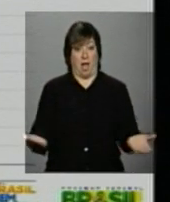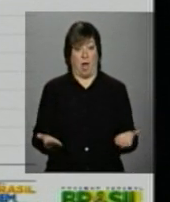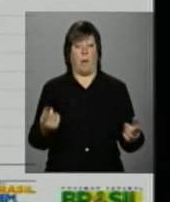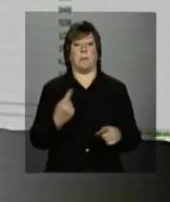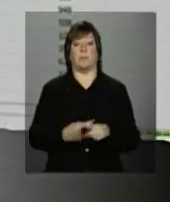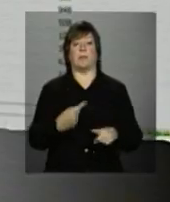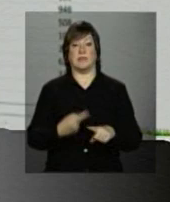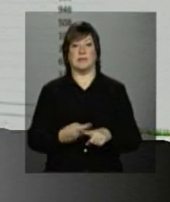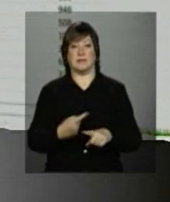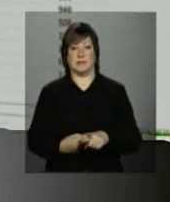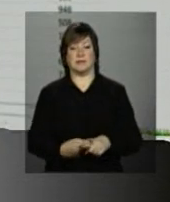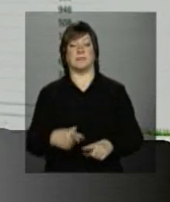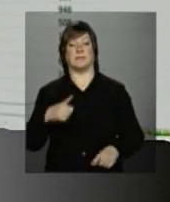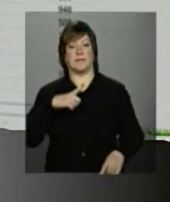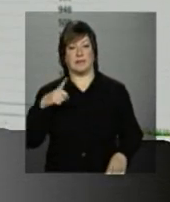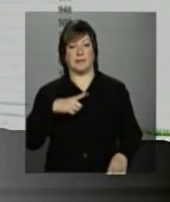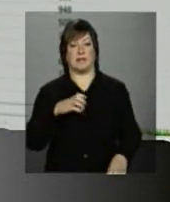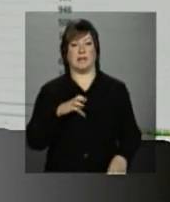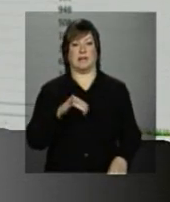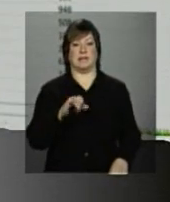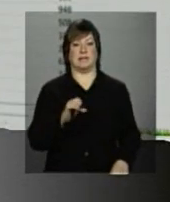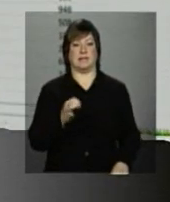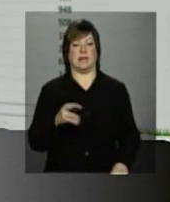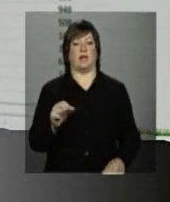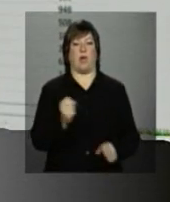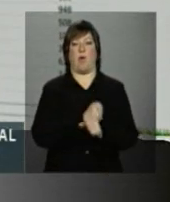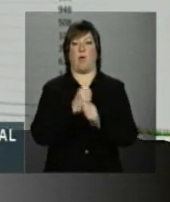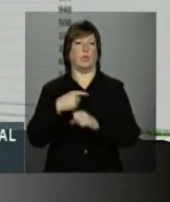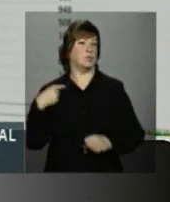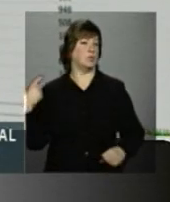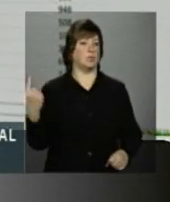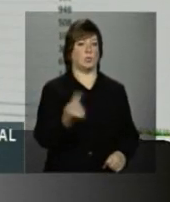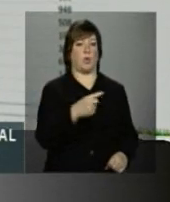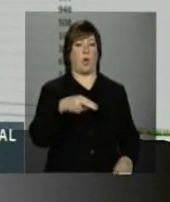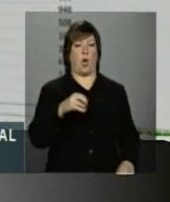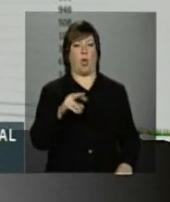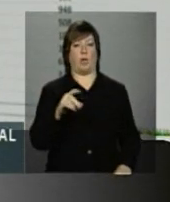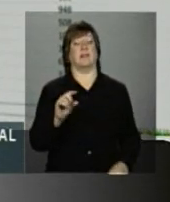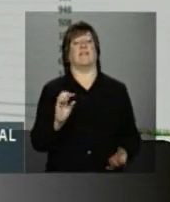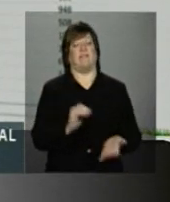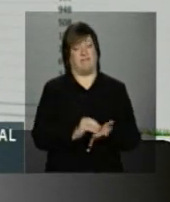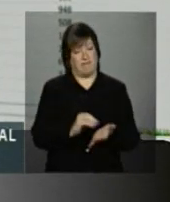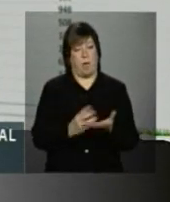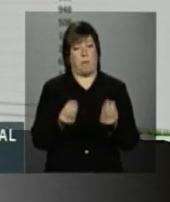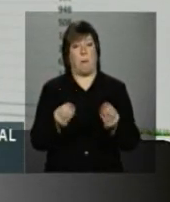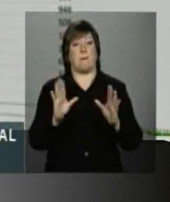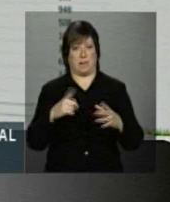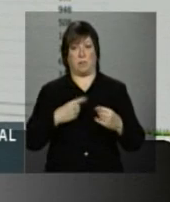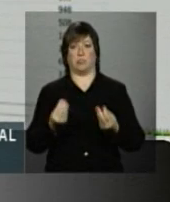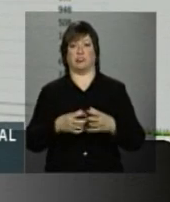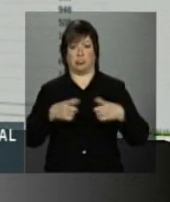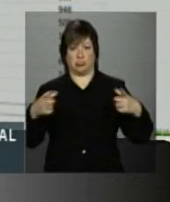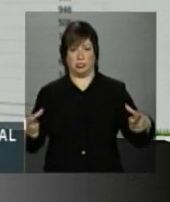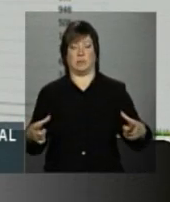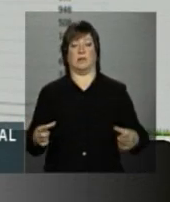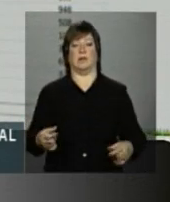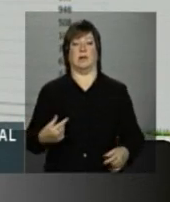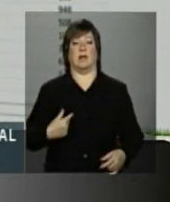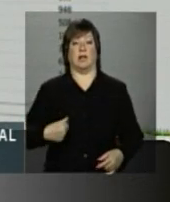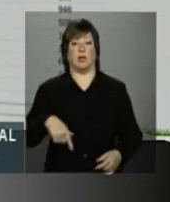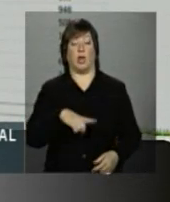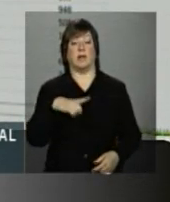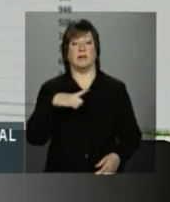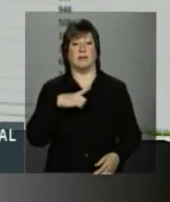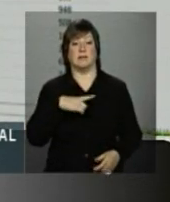temos e cisternas construídas em todos Nordeste não ainda suficiente mas em grande maioria Então esse é o que nós estamos